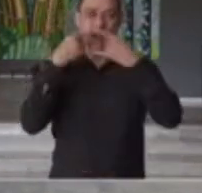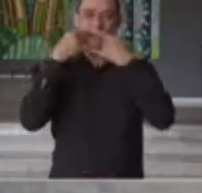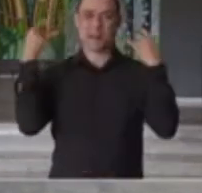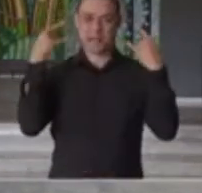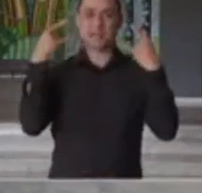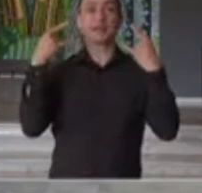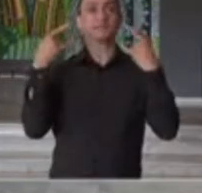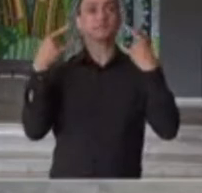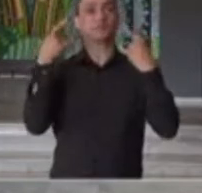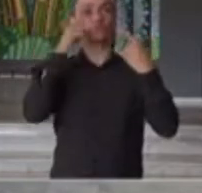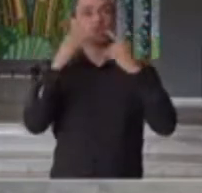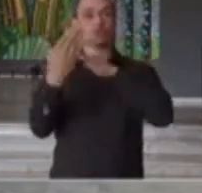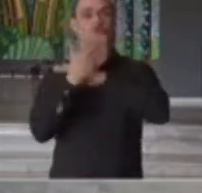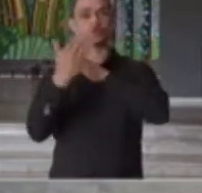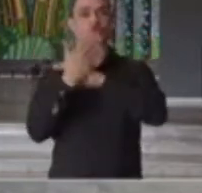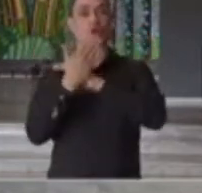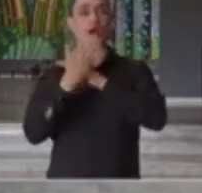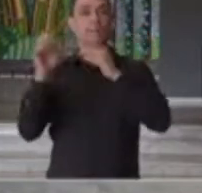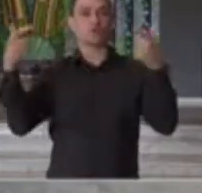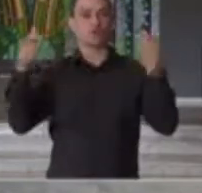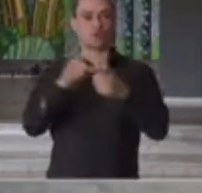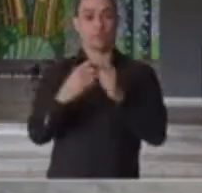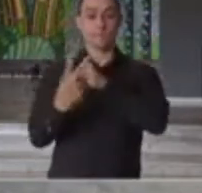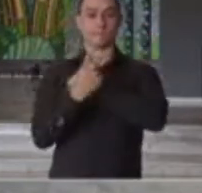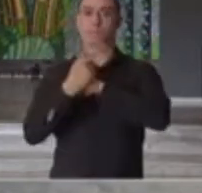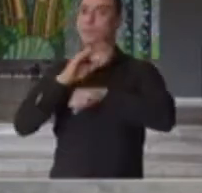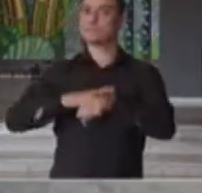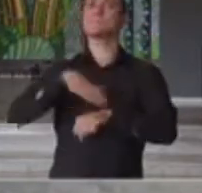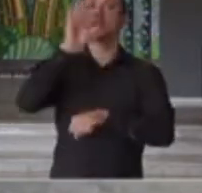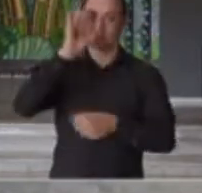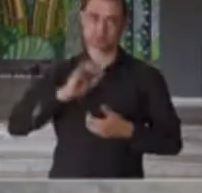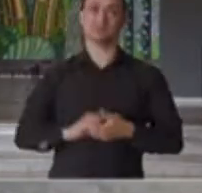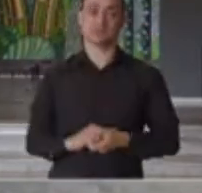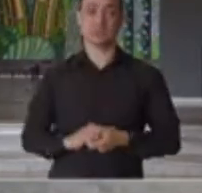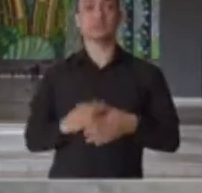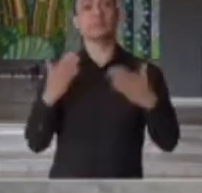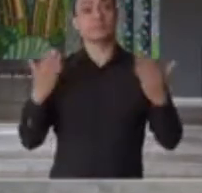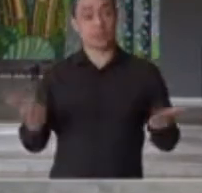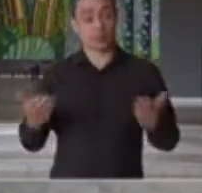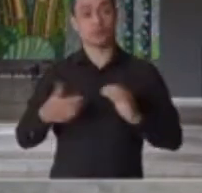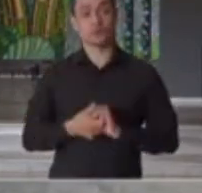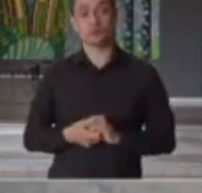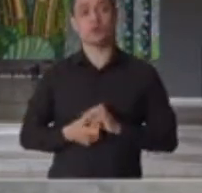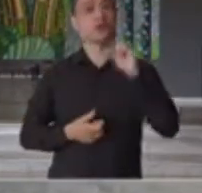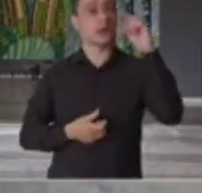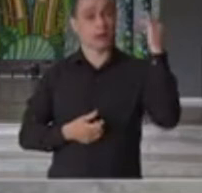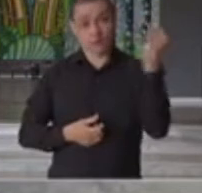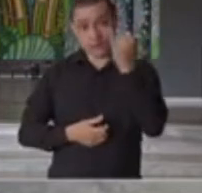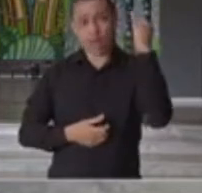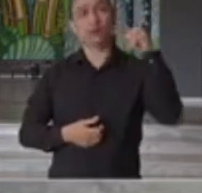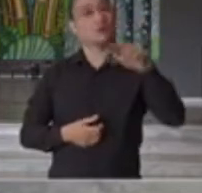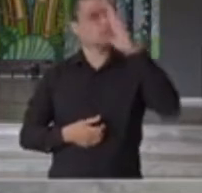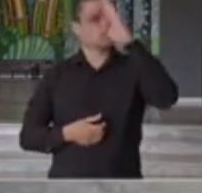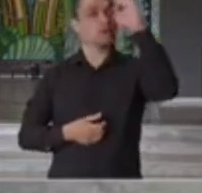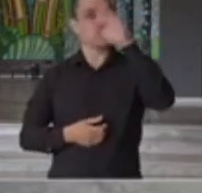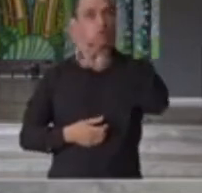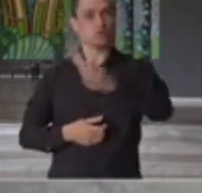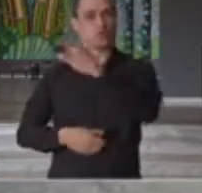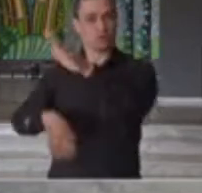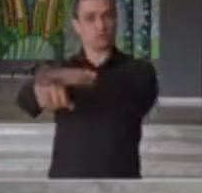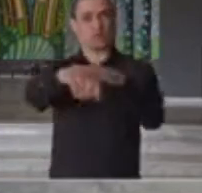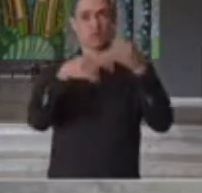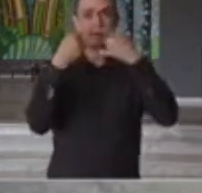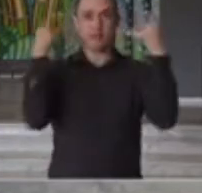máscara acresce em muito a proteção dos cidadãos. Então, isto é fundamental.